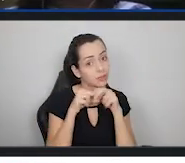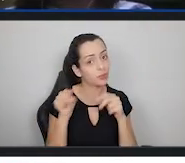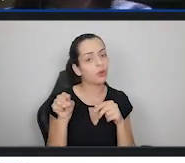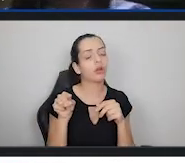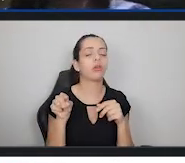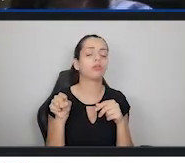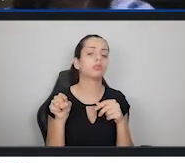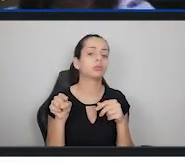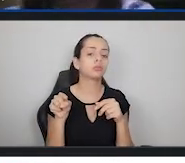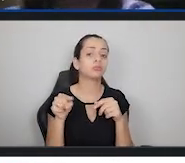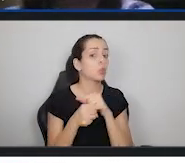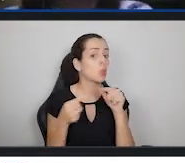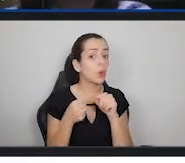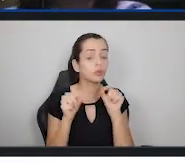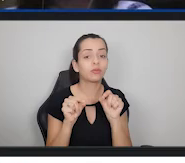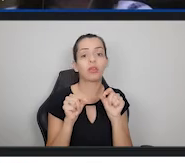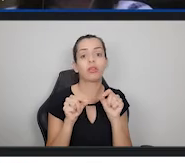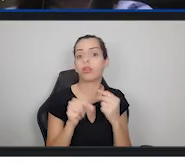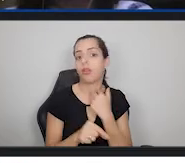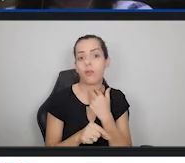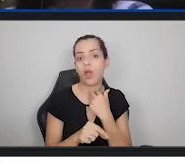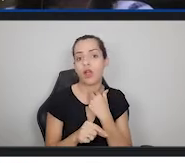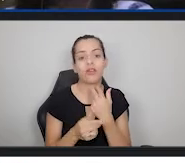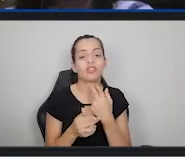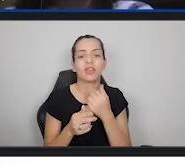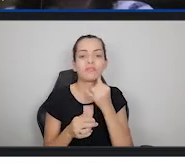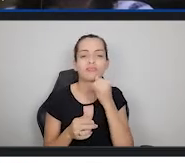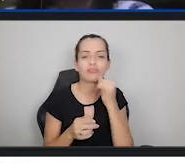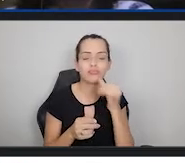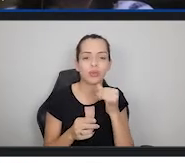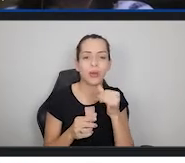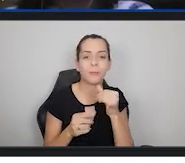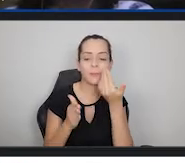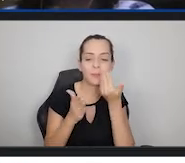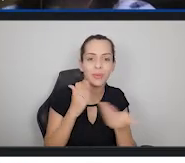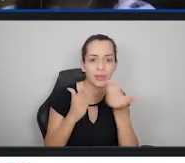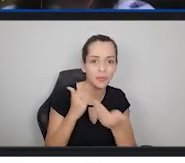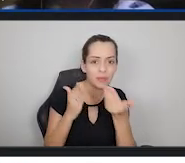né? Em função de uma saída de uma linha de transmissão.